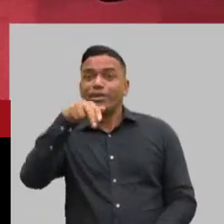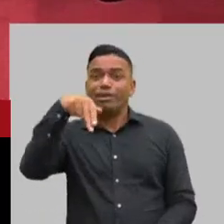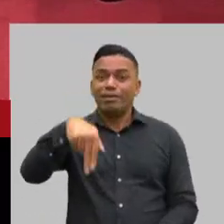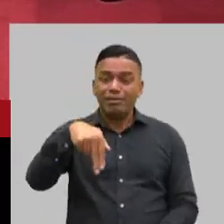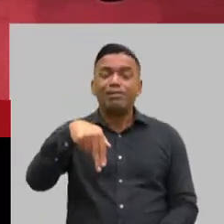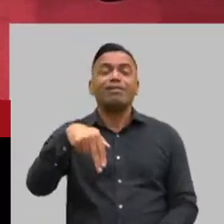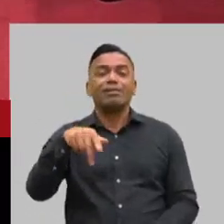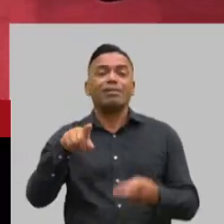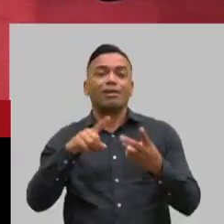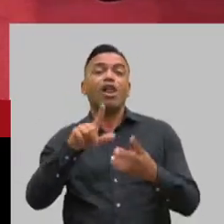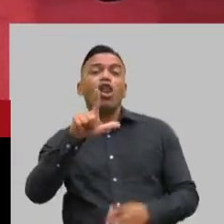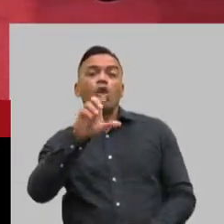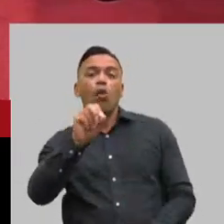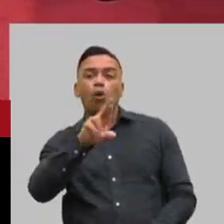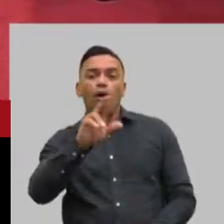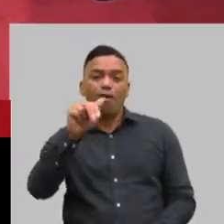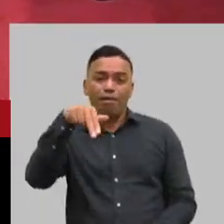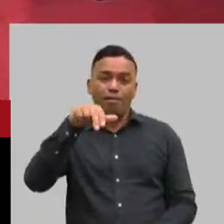Lohana,